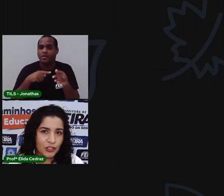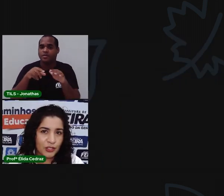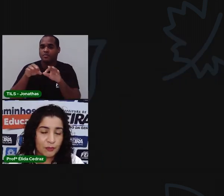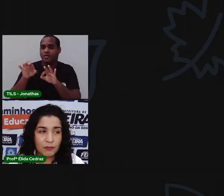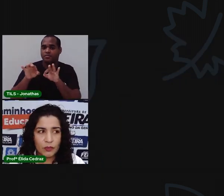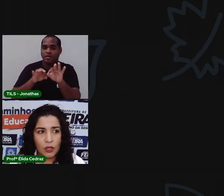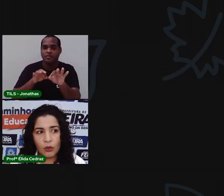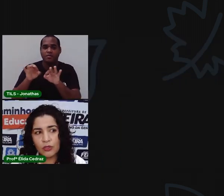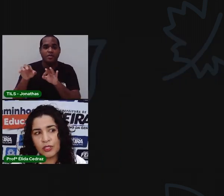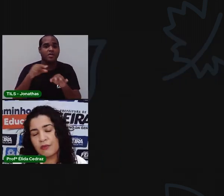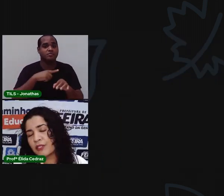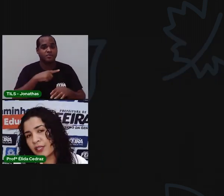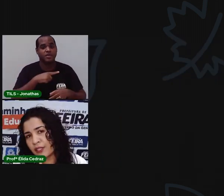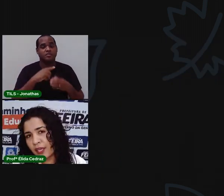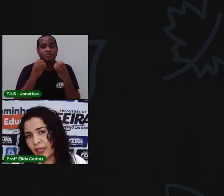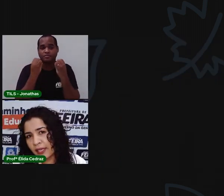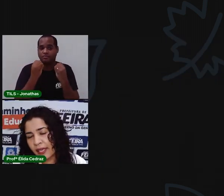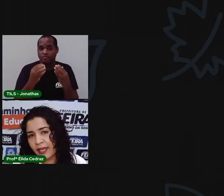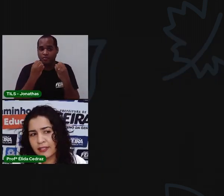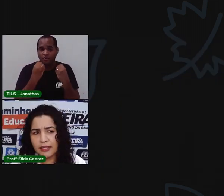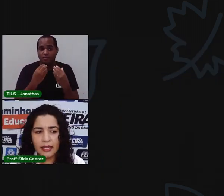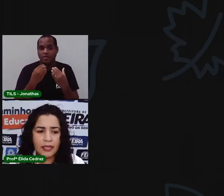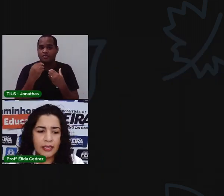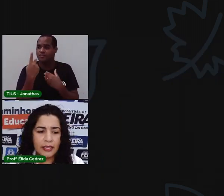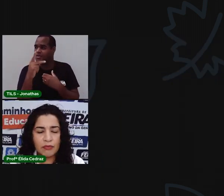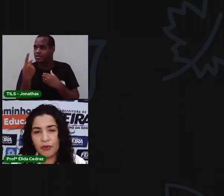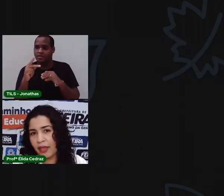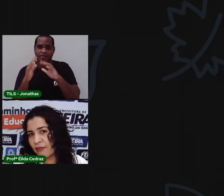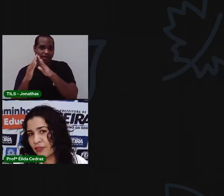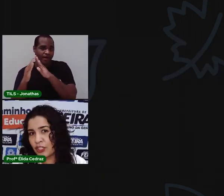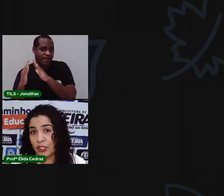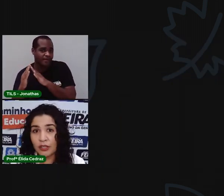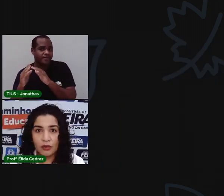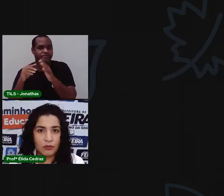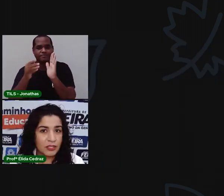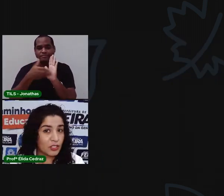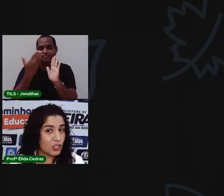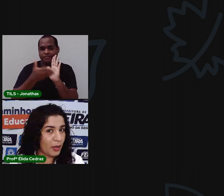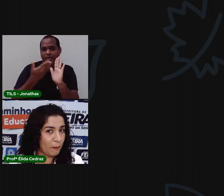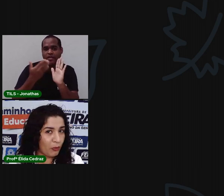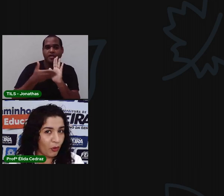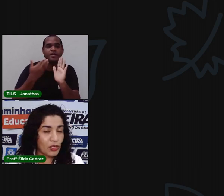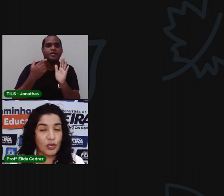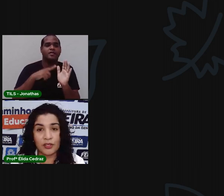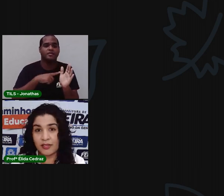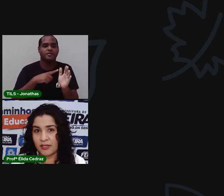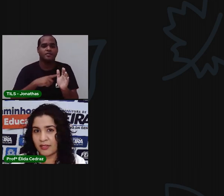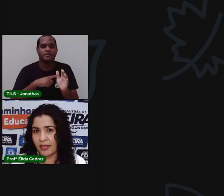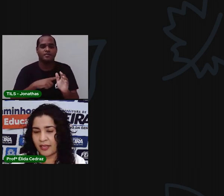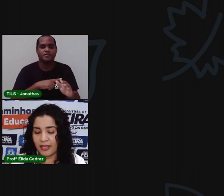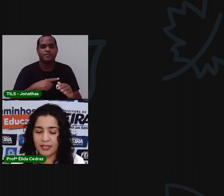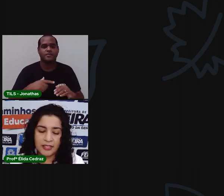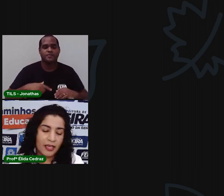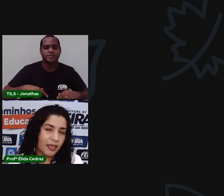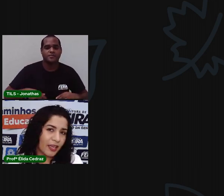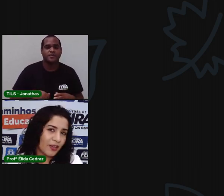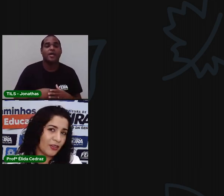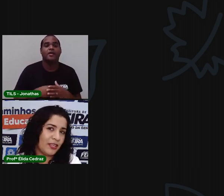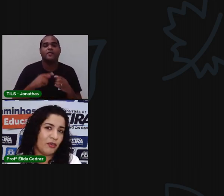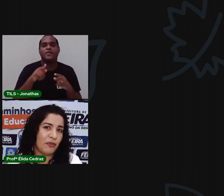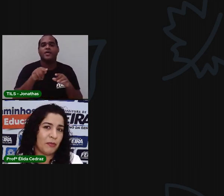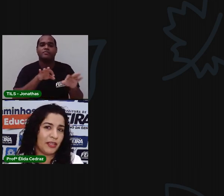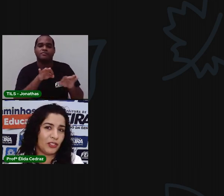alfabética. Os livros que tem em casa. Livro, revista. Você já pode organizar eles